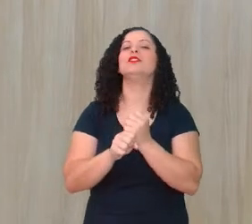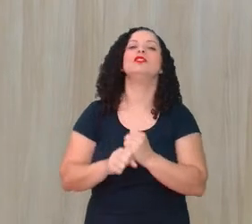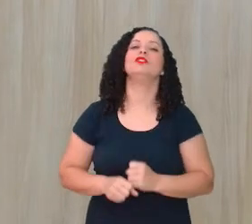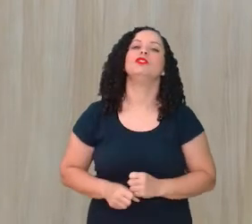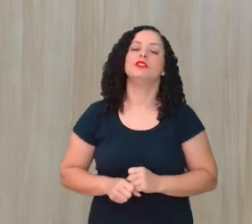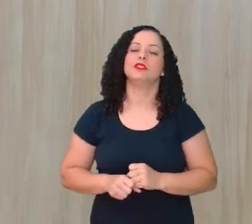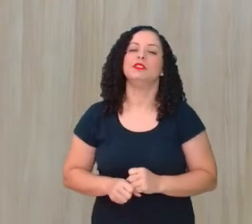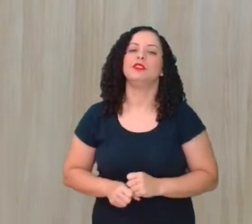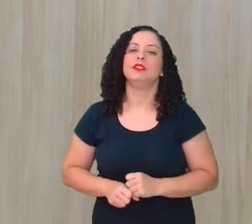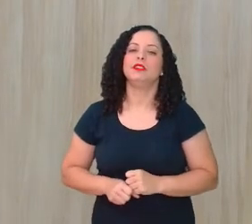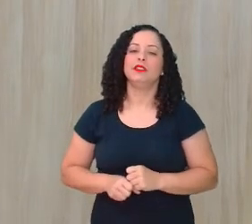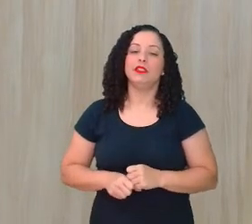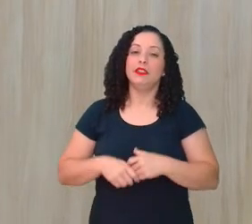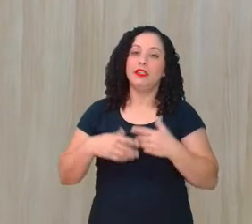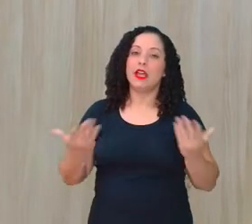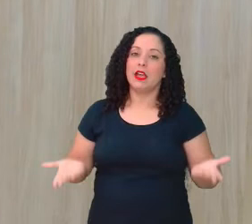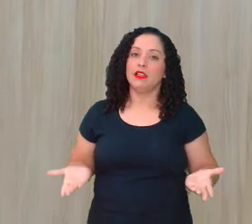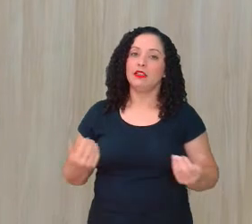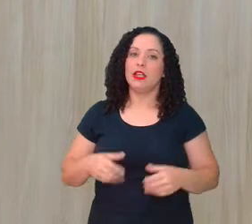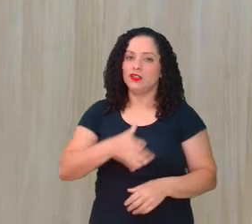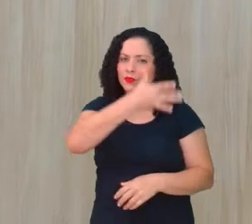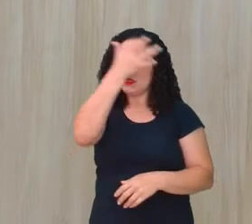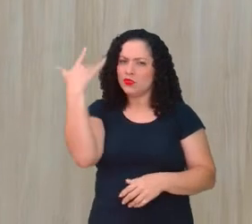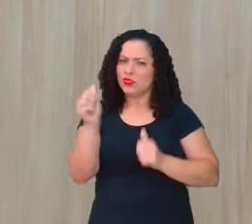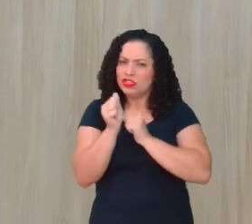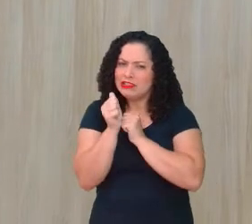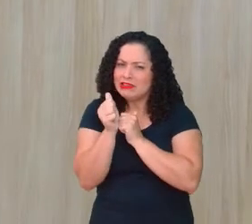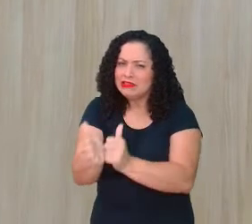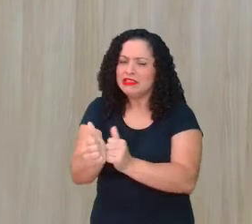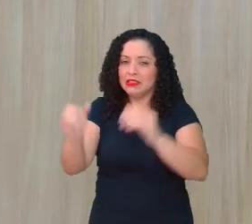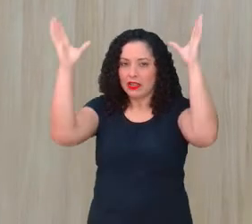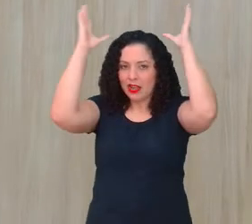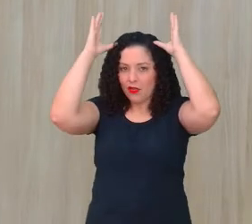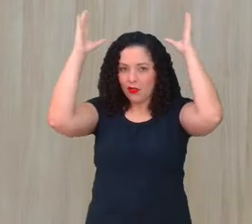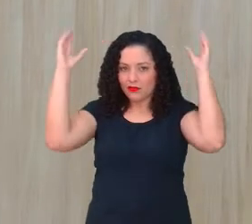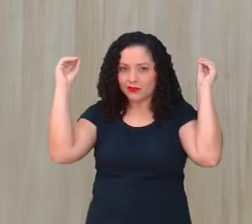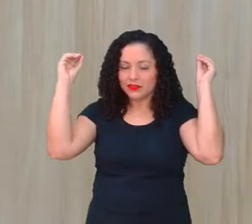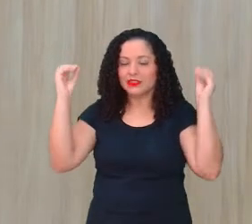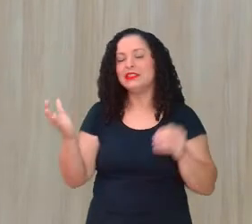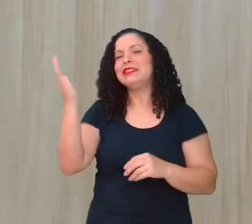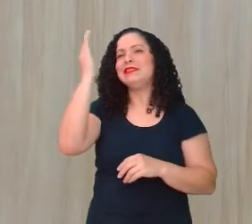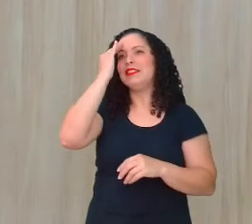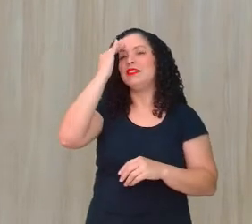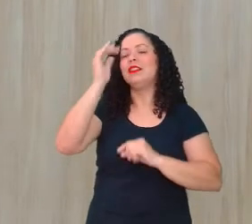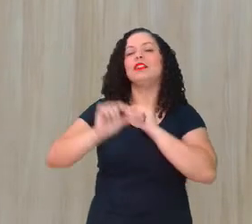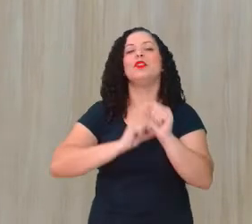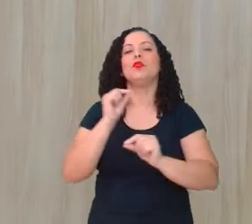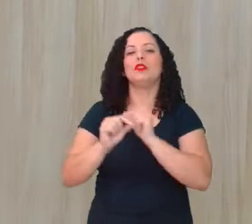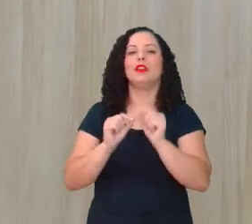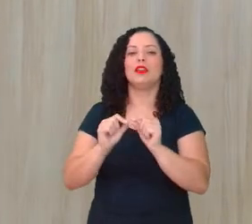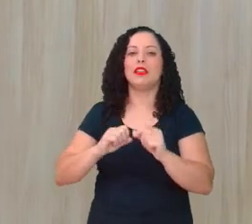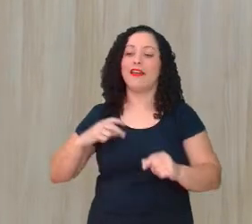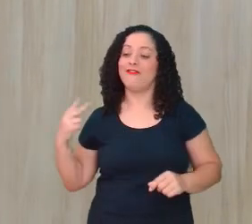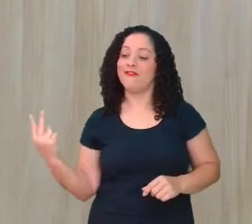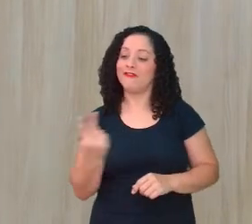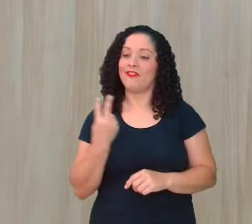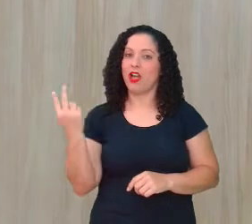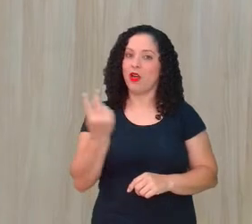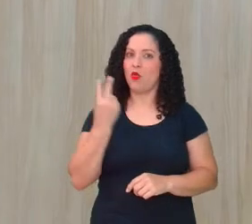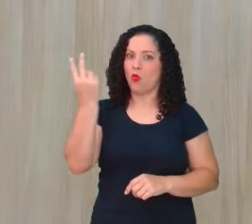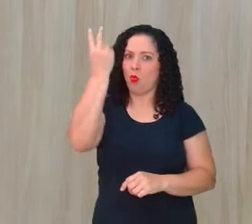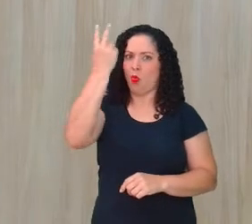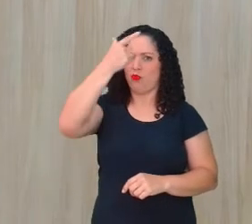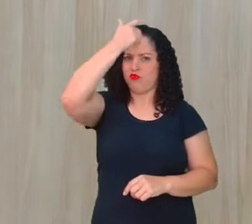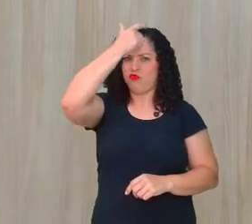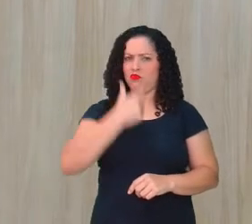os calvinistas, eles entendiam, né, que a valorização da pessoa, ela vinha